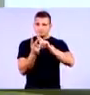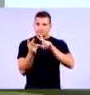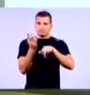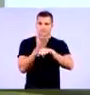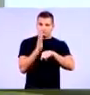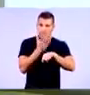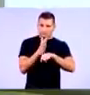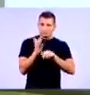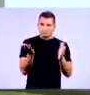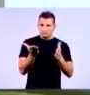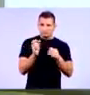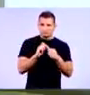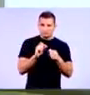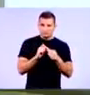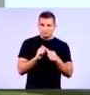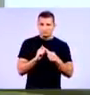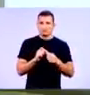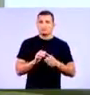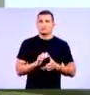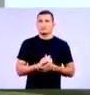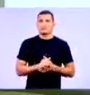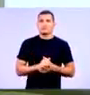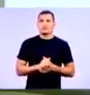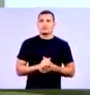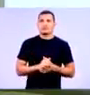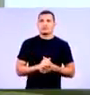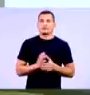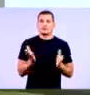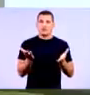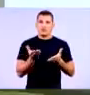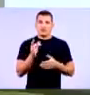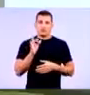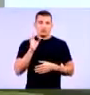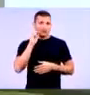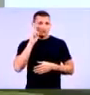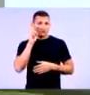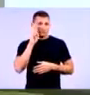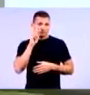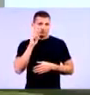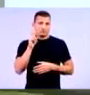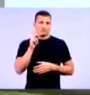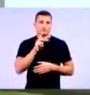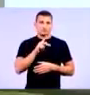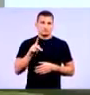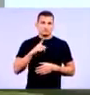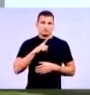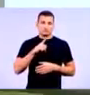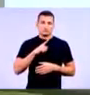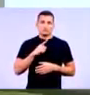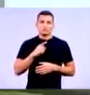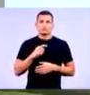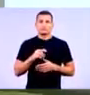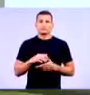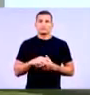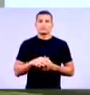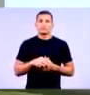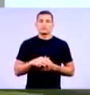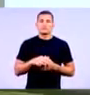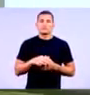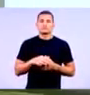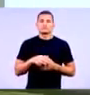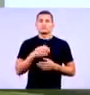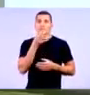para vocês. E agora, só lembrando que a professora Sara trouxe um questionamento também a respeito do envio da